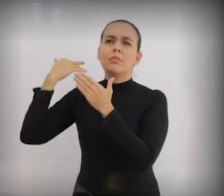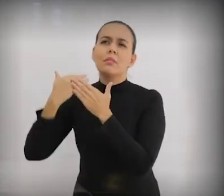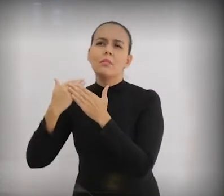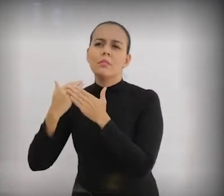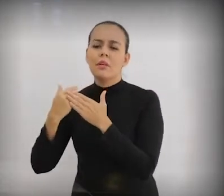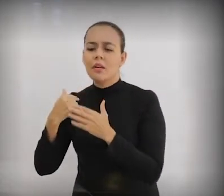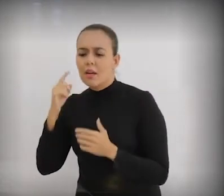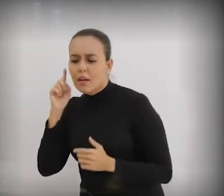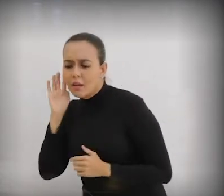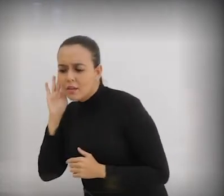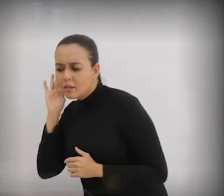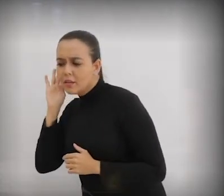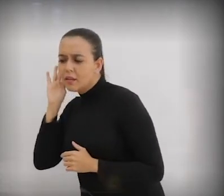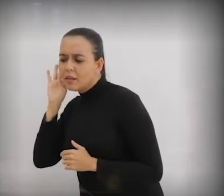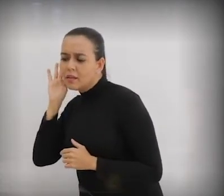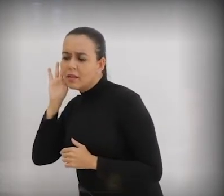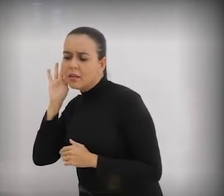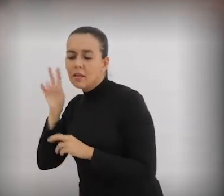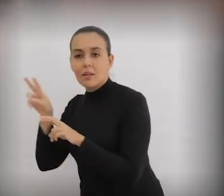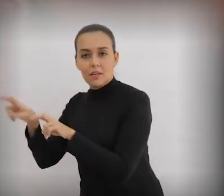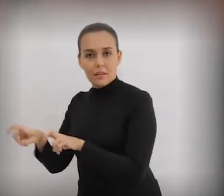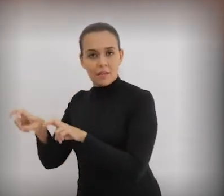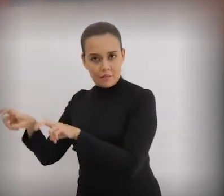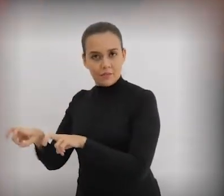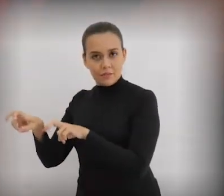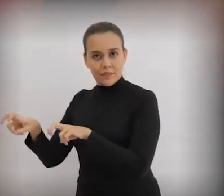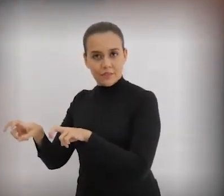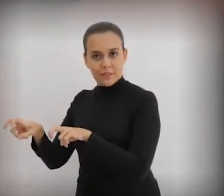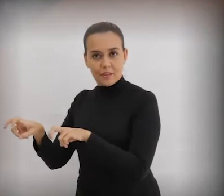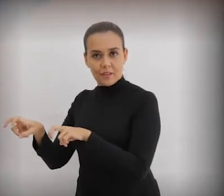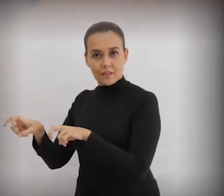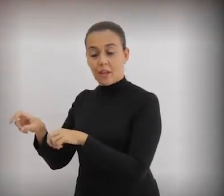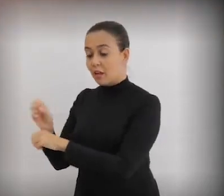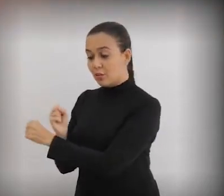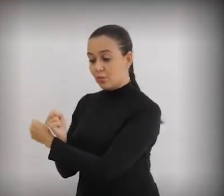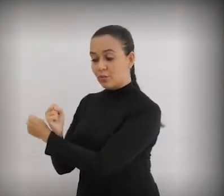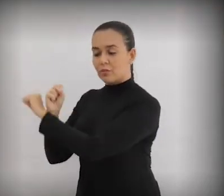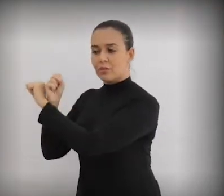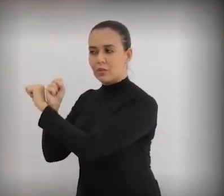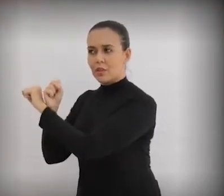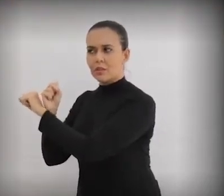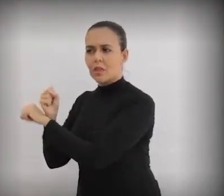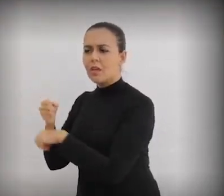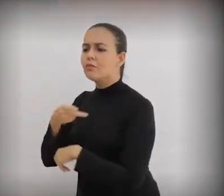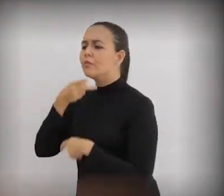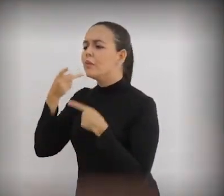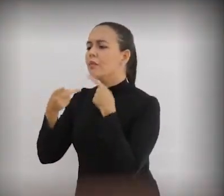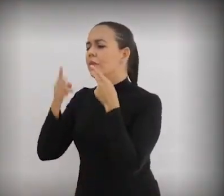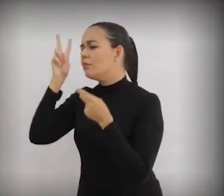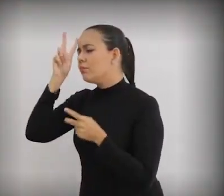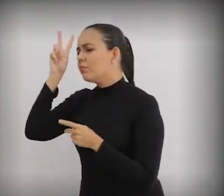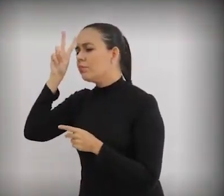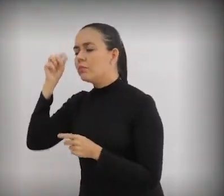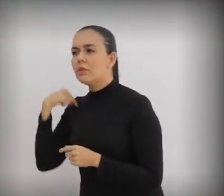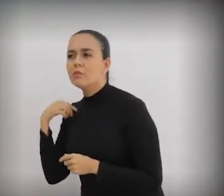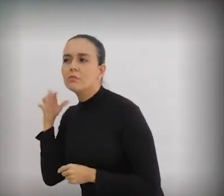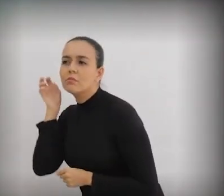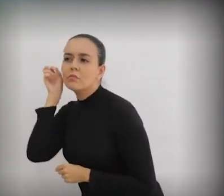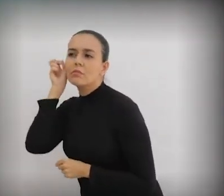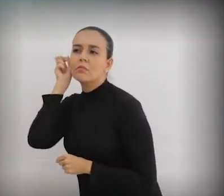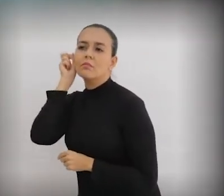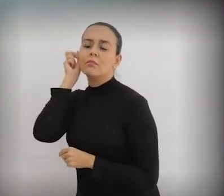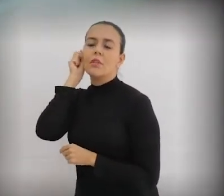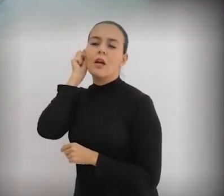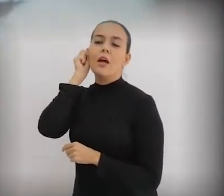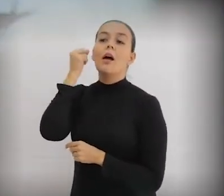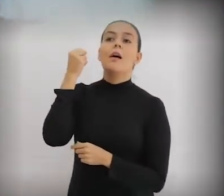ouvia dos escravos na fazenda. Era exatamente o que ela dizia, né? Eu lembro dessas lendas que eu via na minha fazendinha